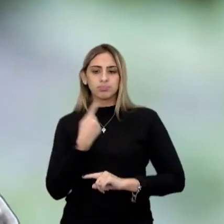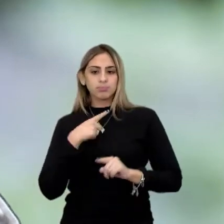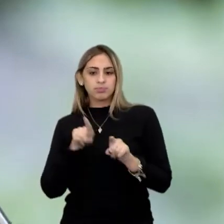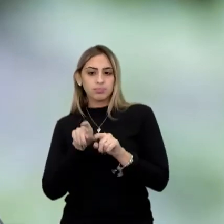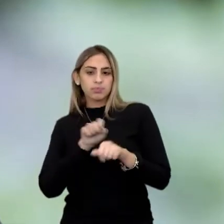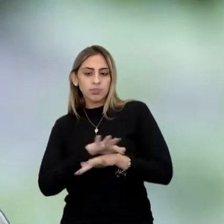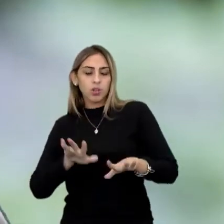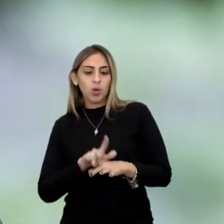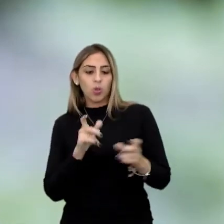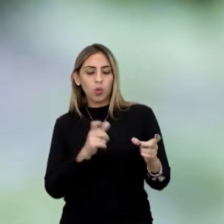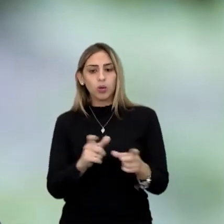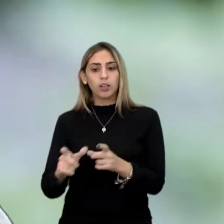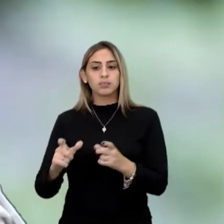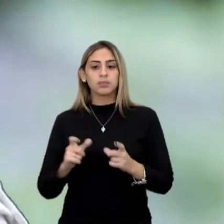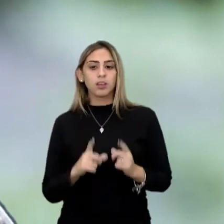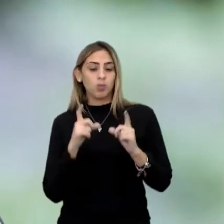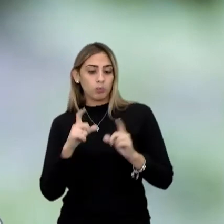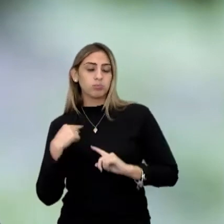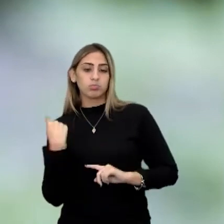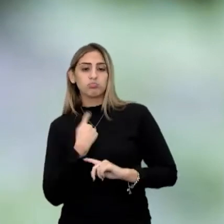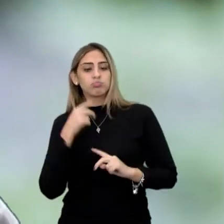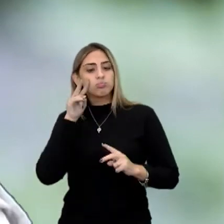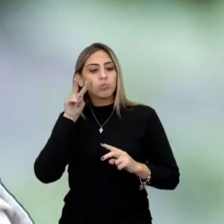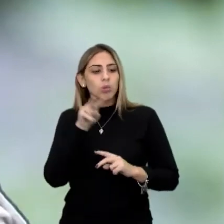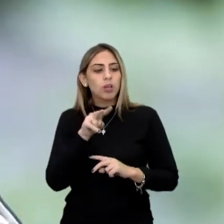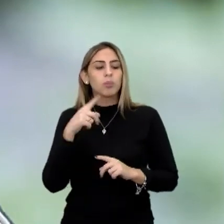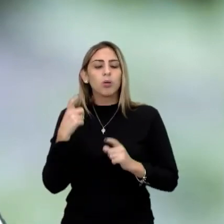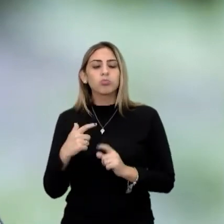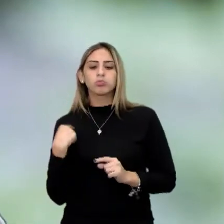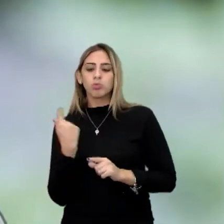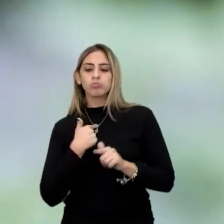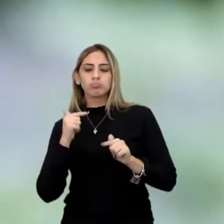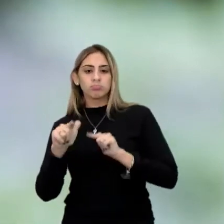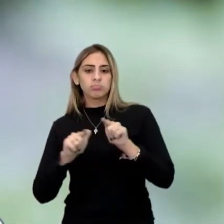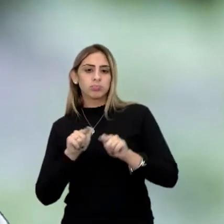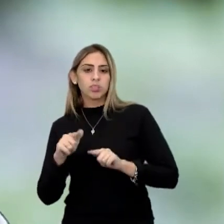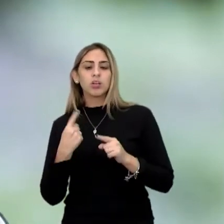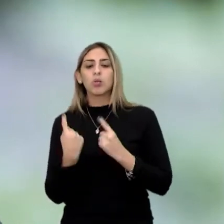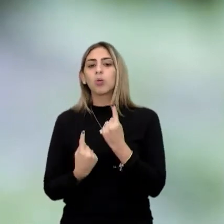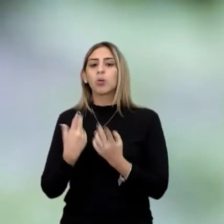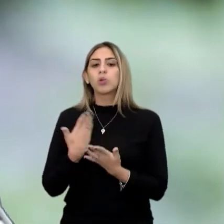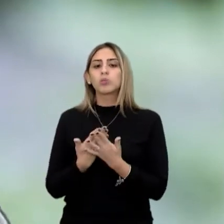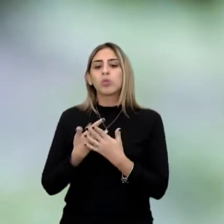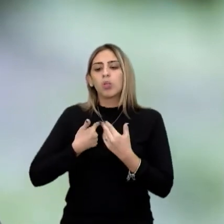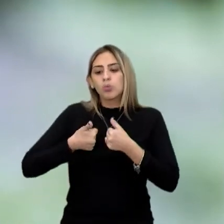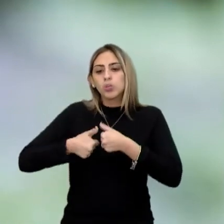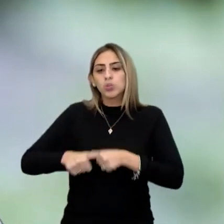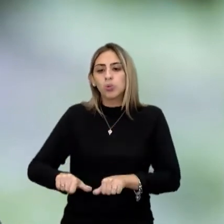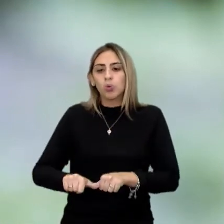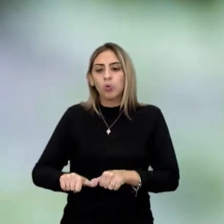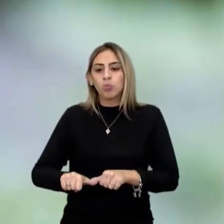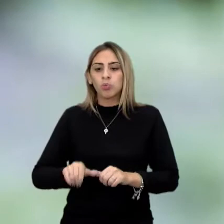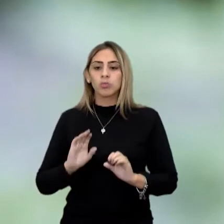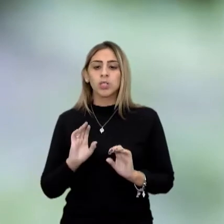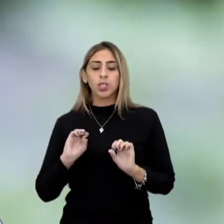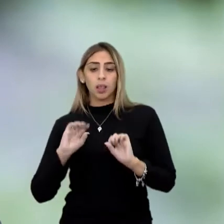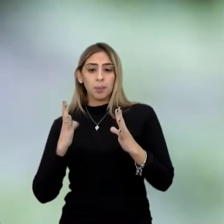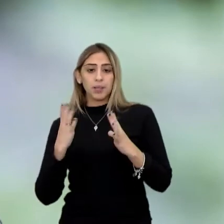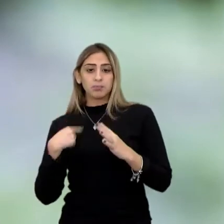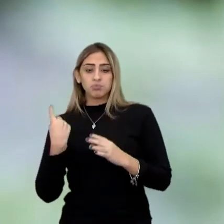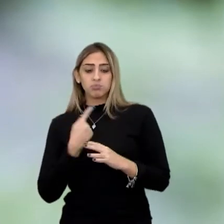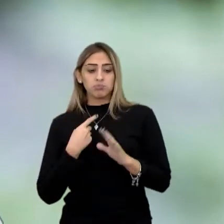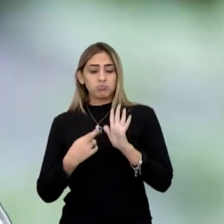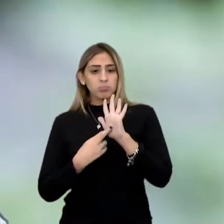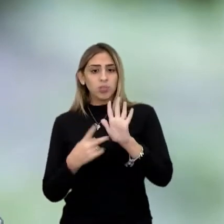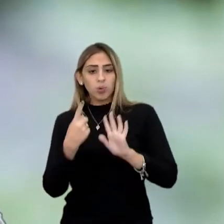compartilha localização, onde nós moramos, onde nós trabalhamos, em que escola eu estou. E, de repente, se não se tratar